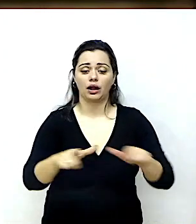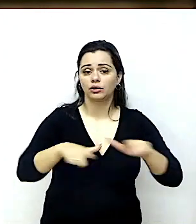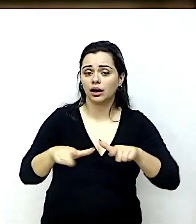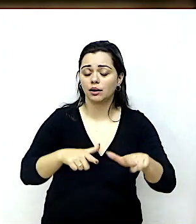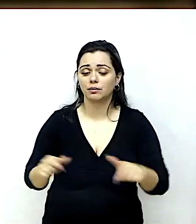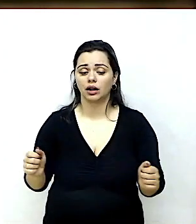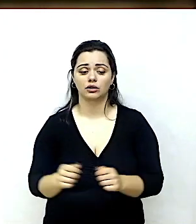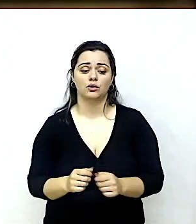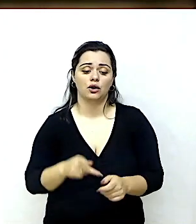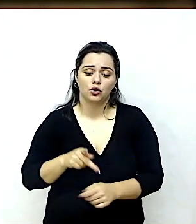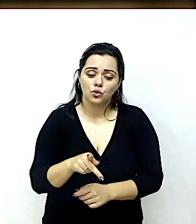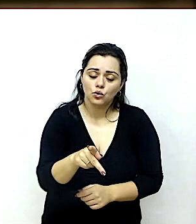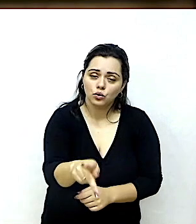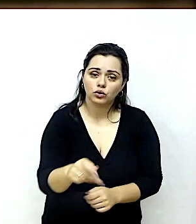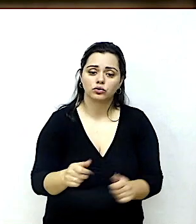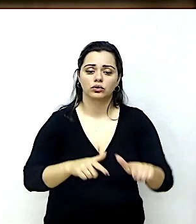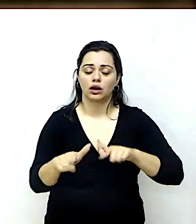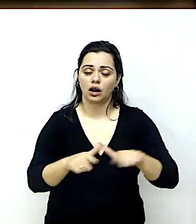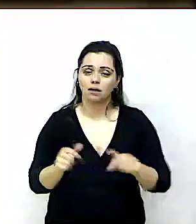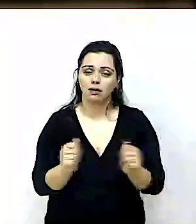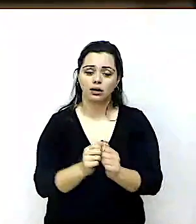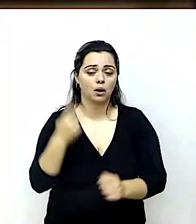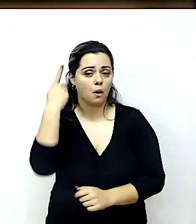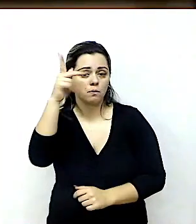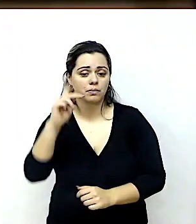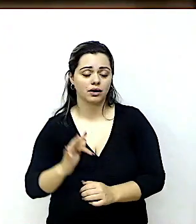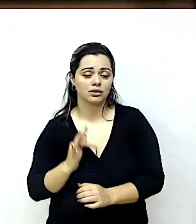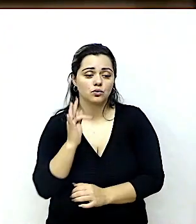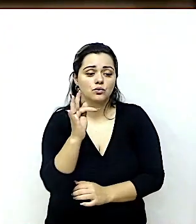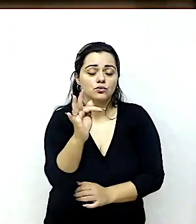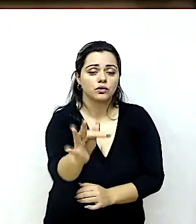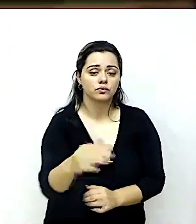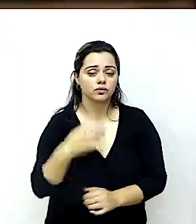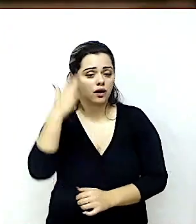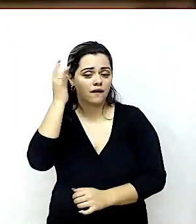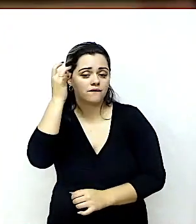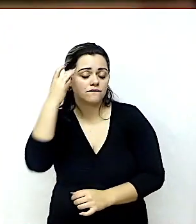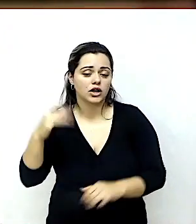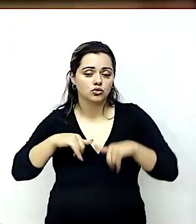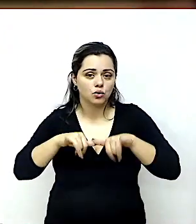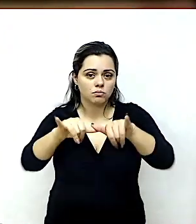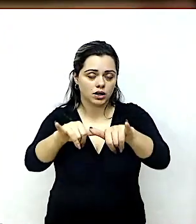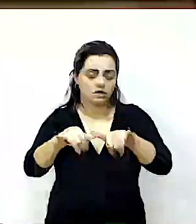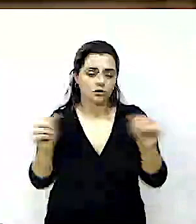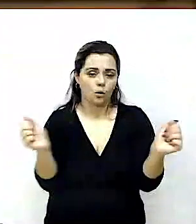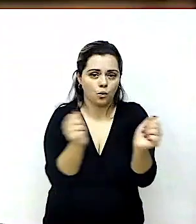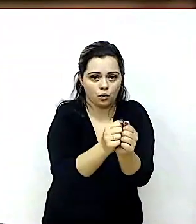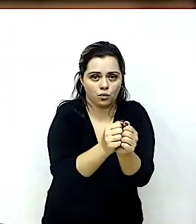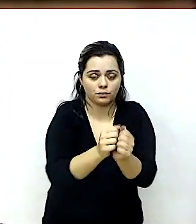curso em que as partes vem buscando identificar formas de avançar na facilitação do comércio entre os dois agrupamentos